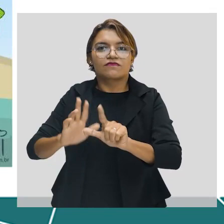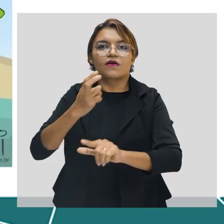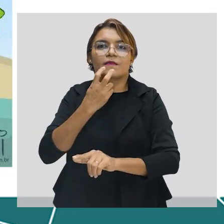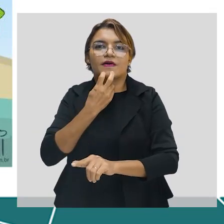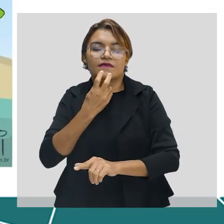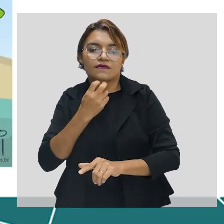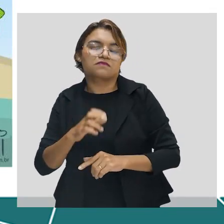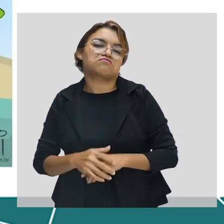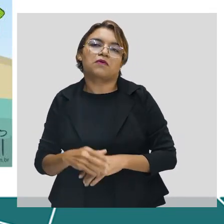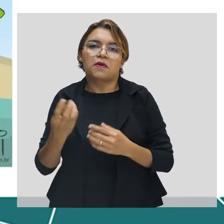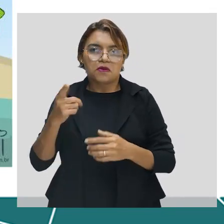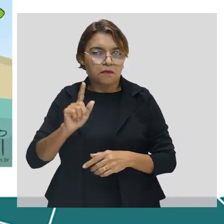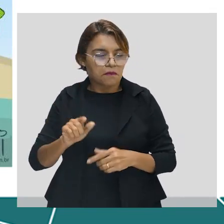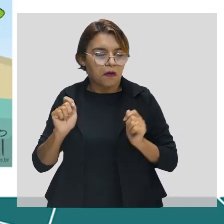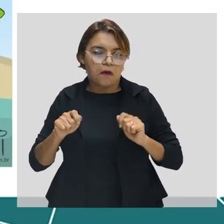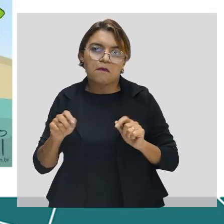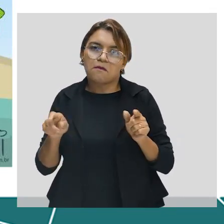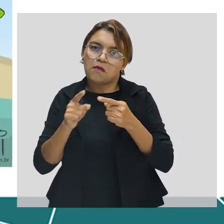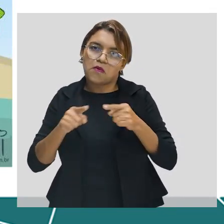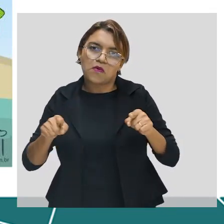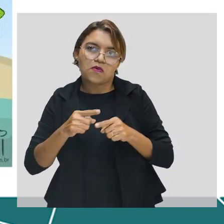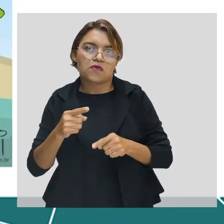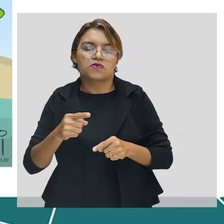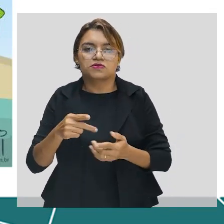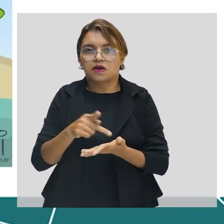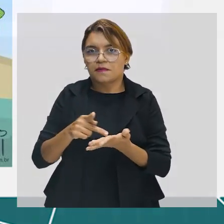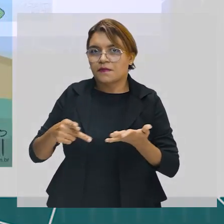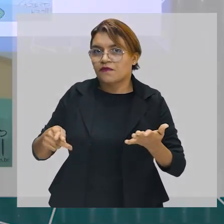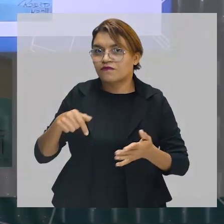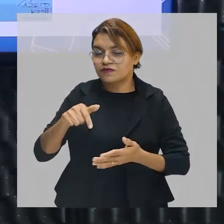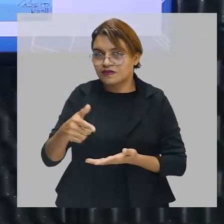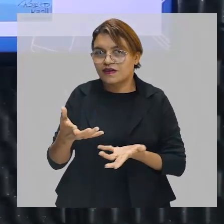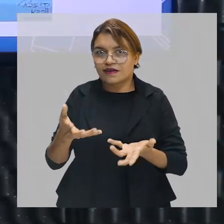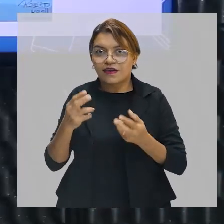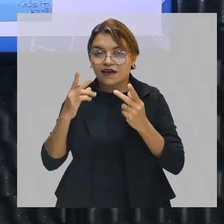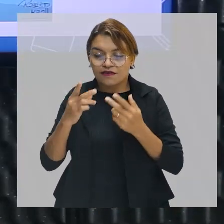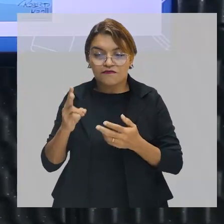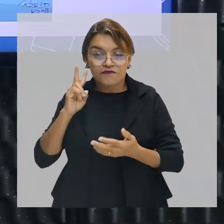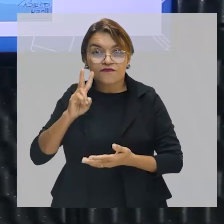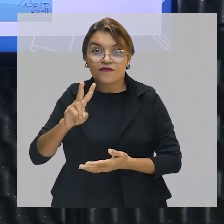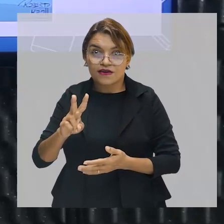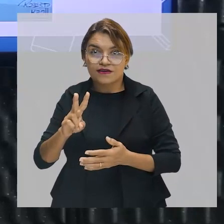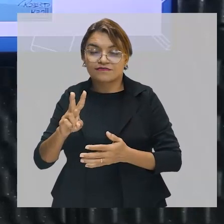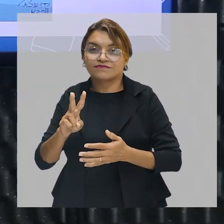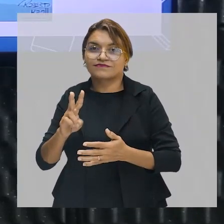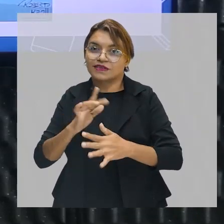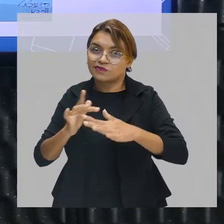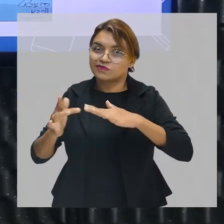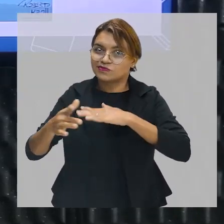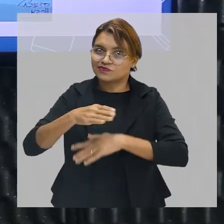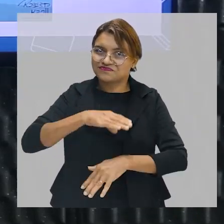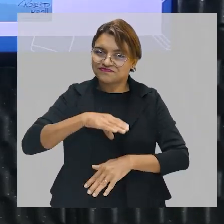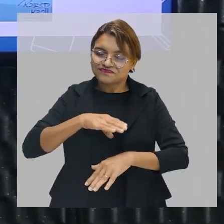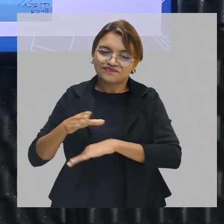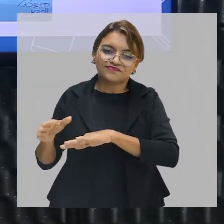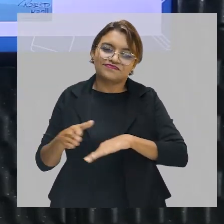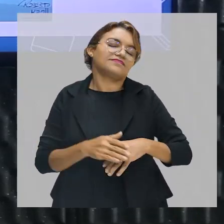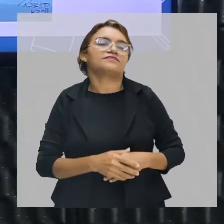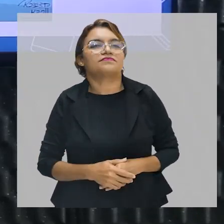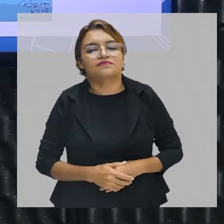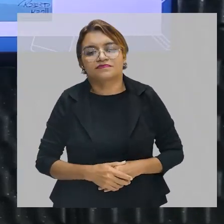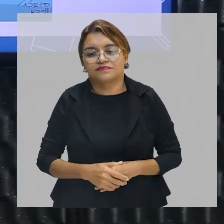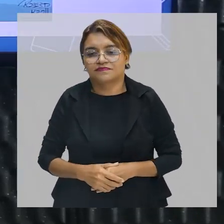a música, a poesia que você gostaria de ver aqui no nosso momento português nas redes. Diz assim: veja que